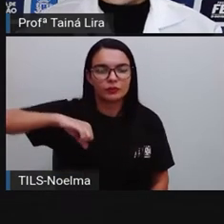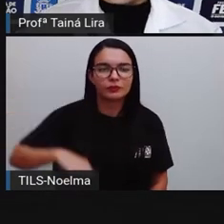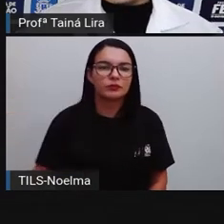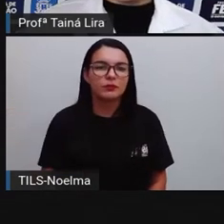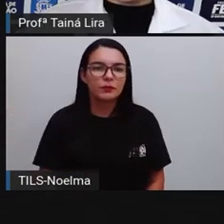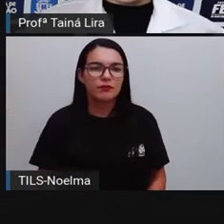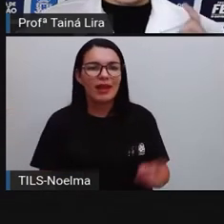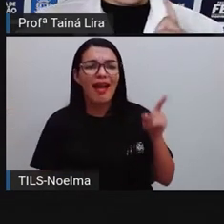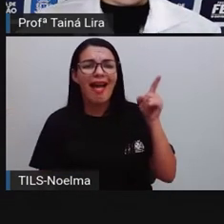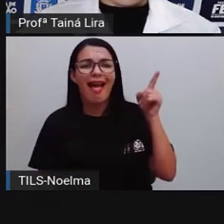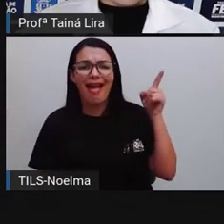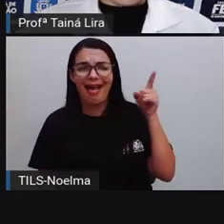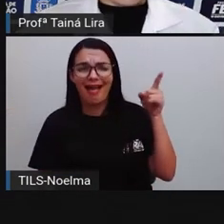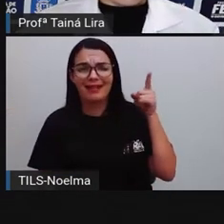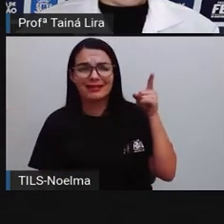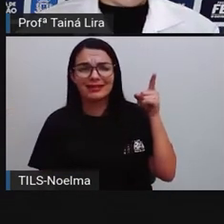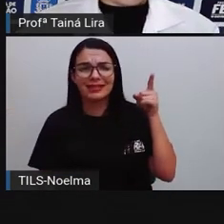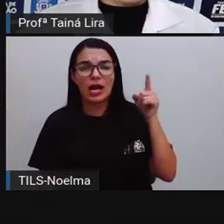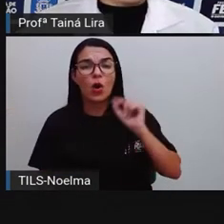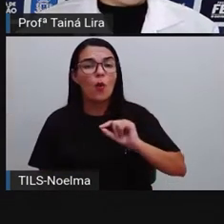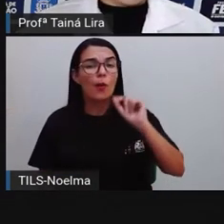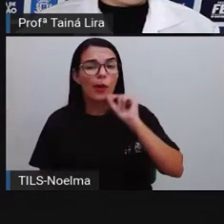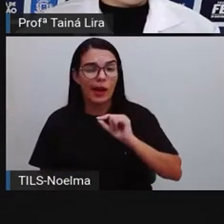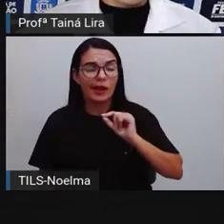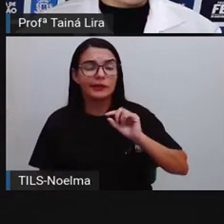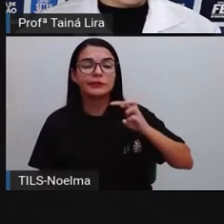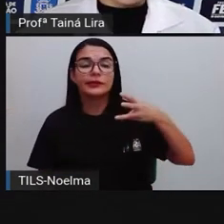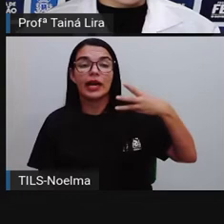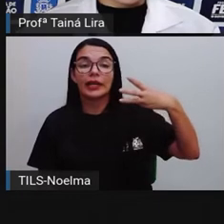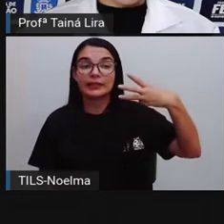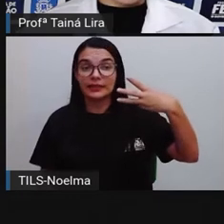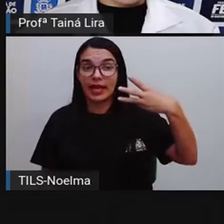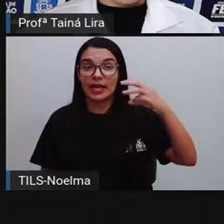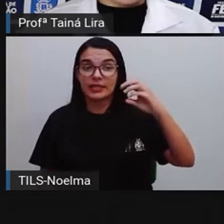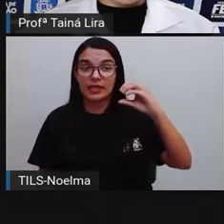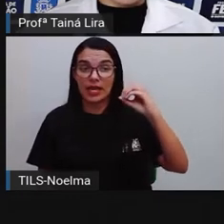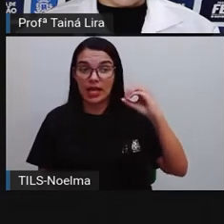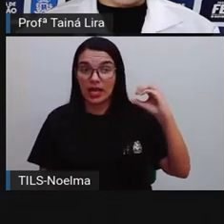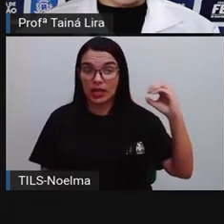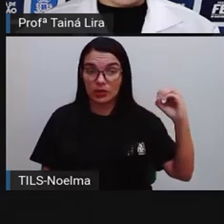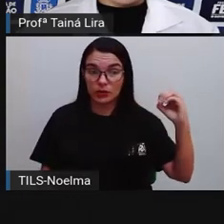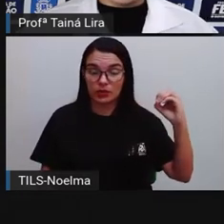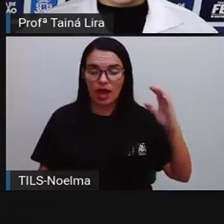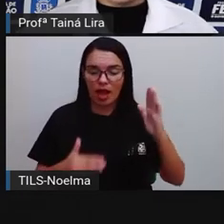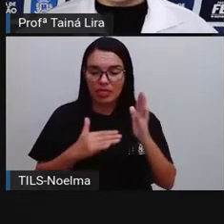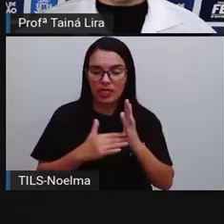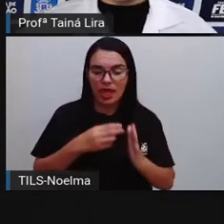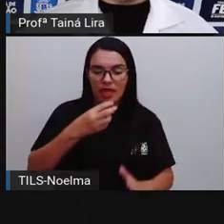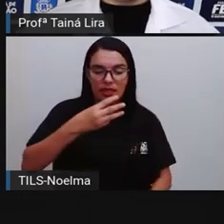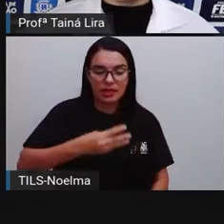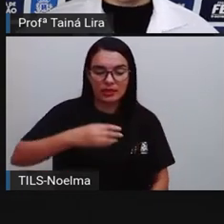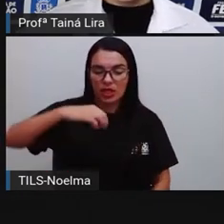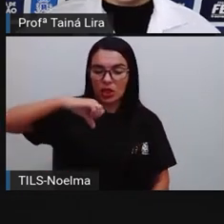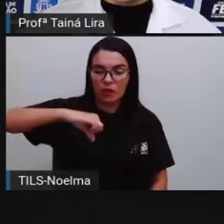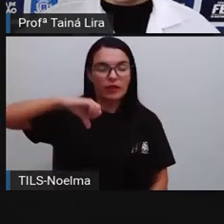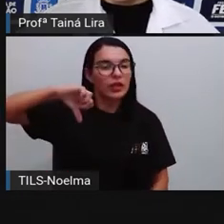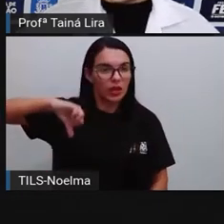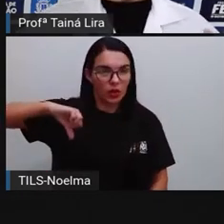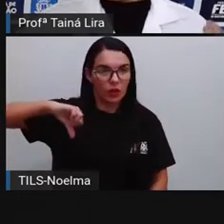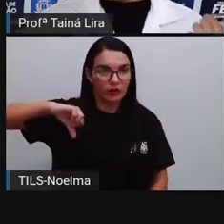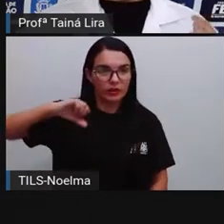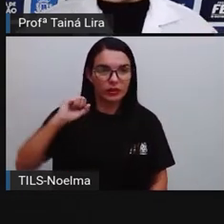e essa tabela que é para trouxe ela vai ó do 300 até o 399